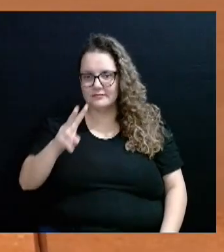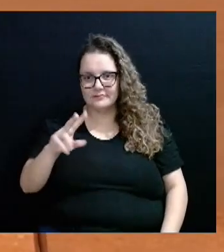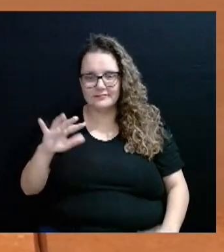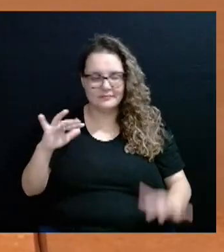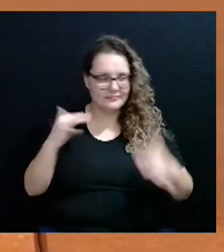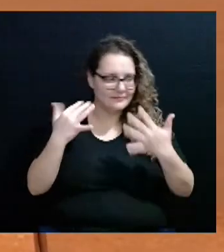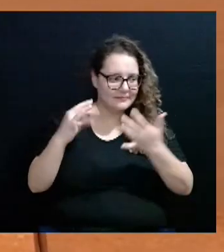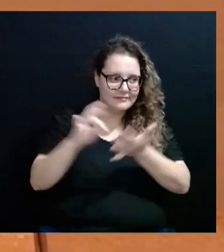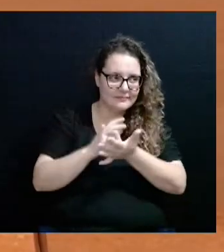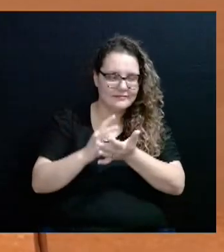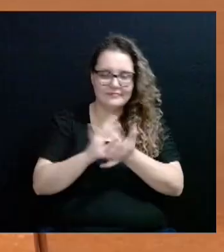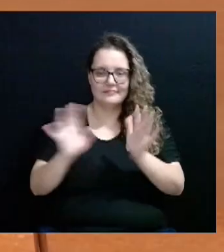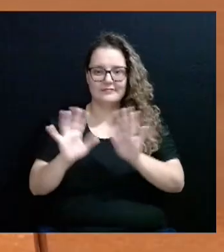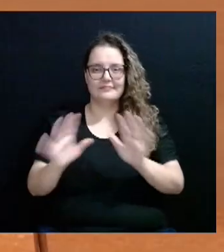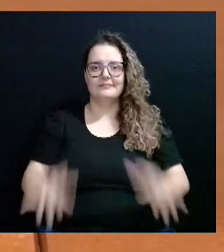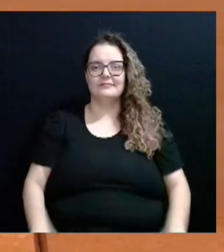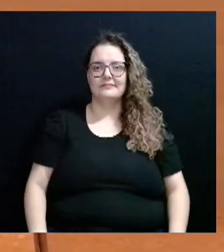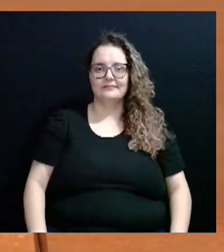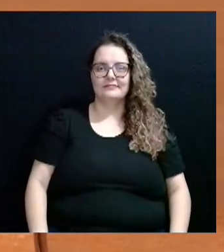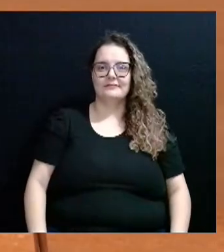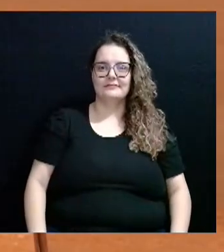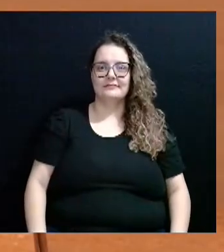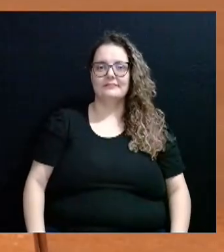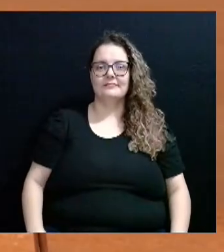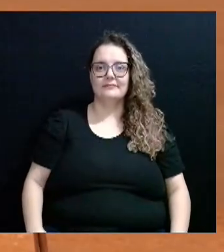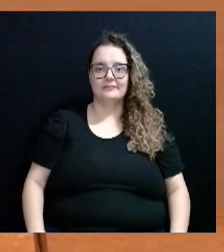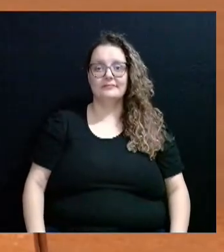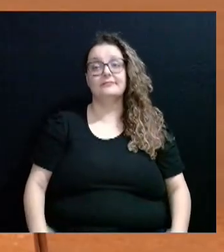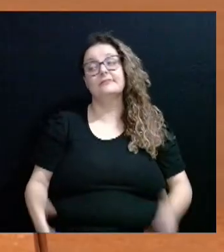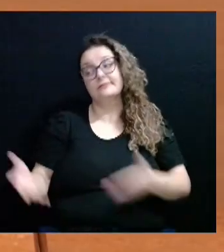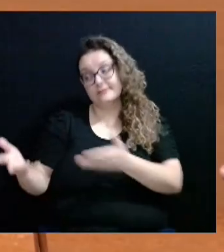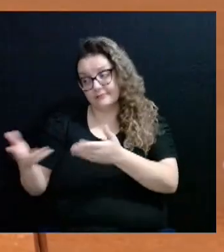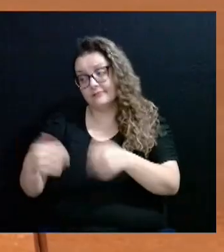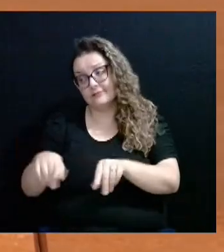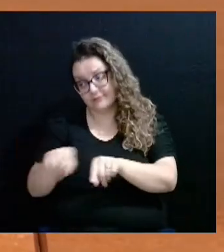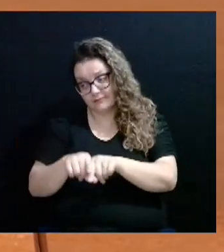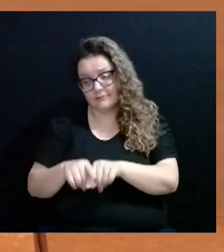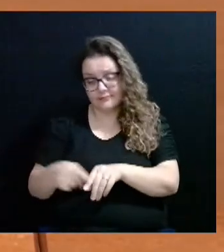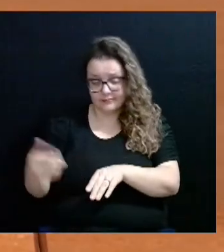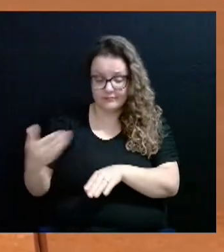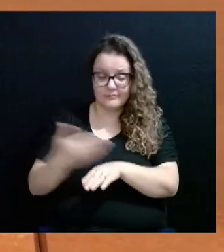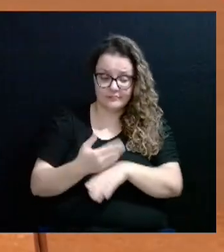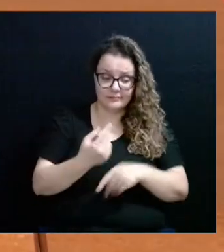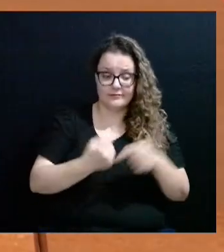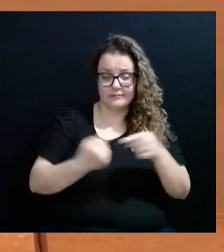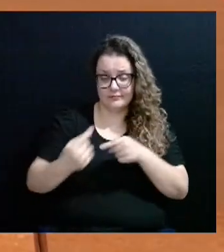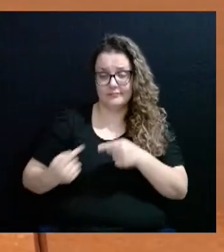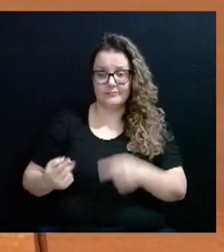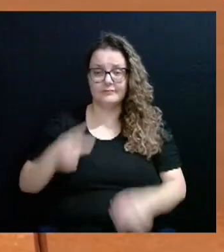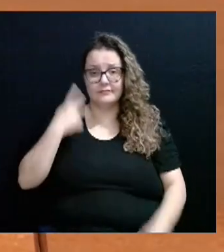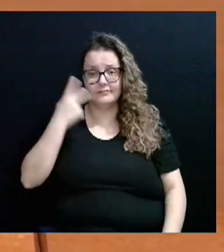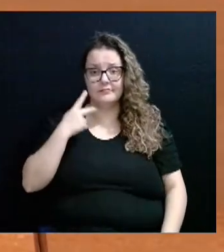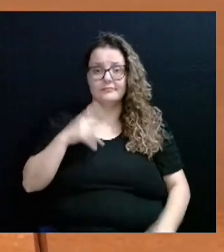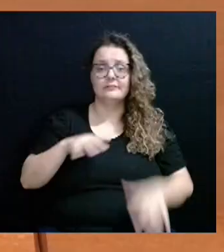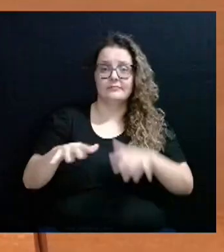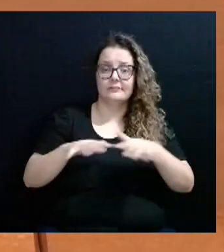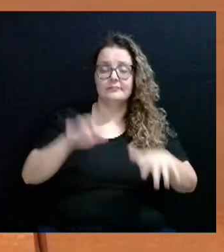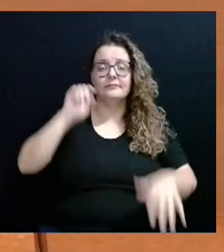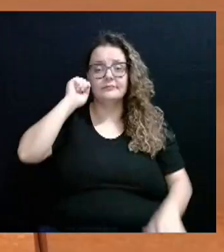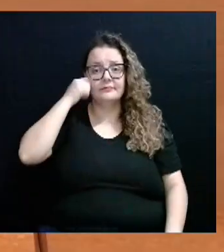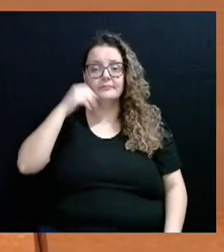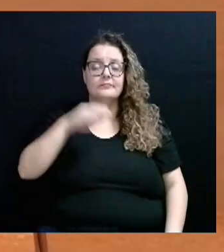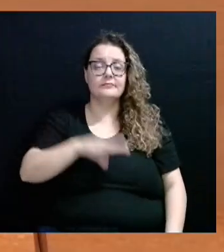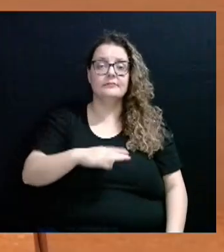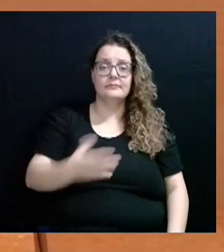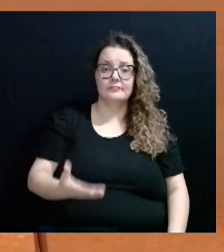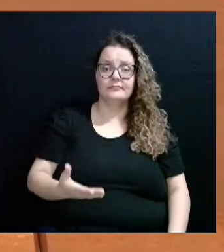eles também, né, estão convidados a participar e debater política e movimentos negros, né, na cidade. O hip hop é